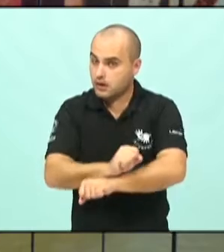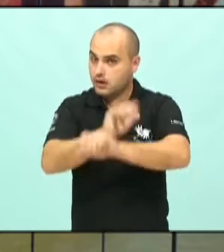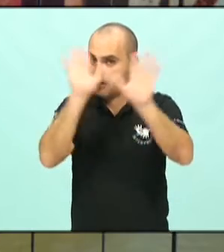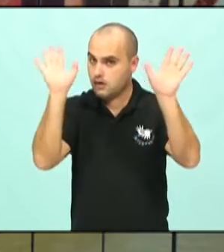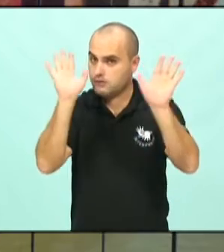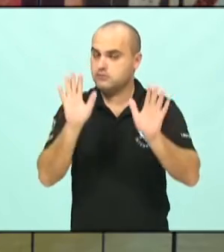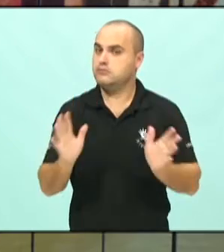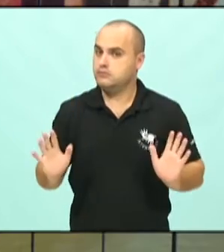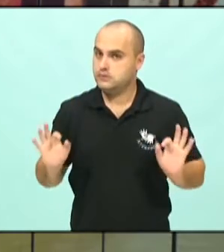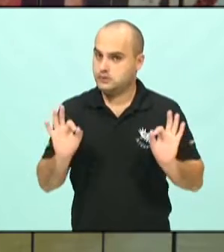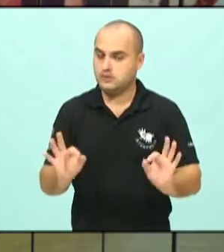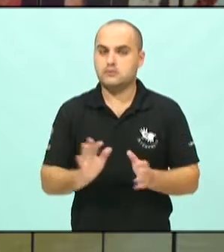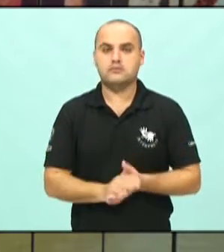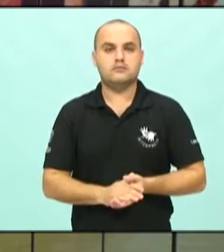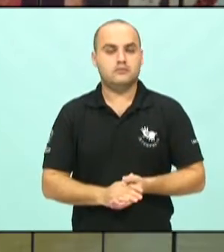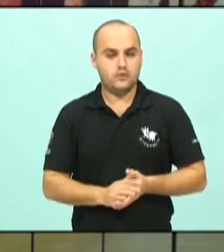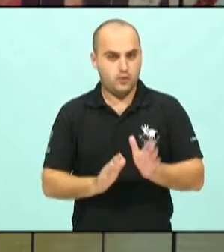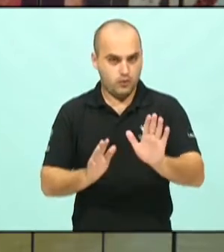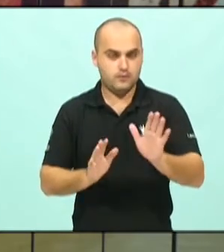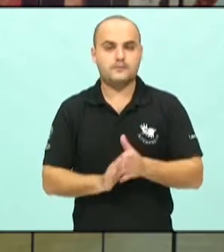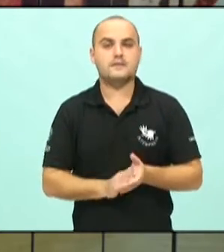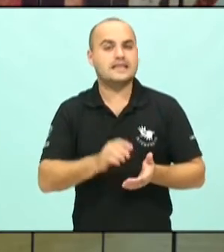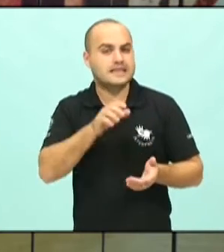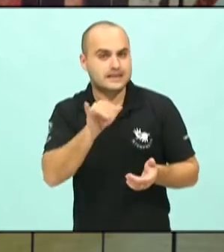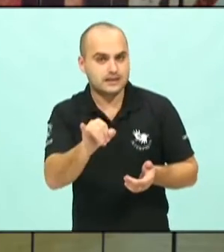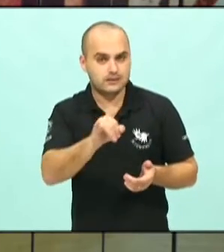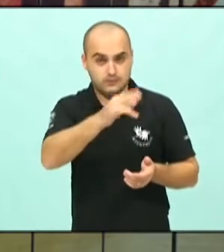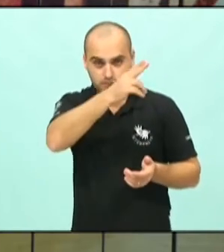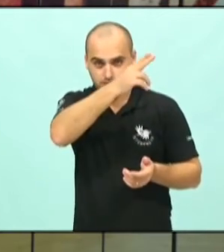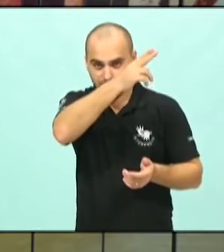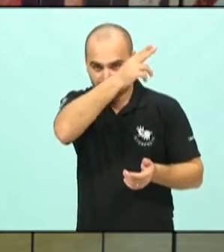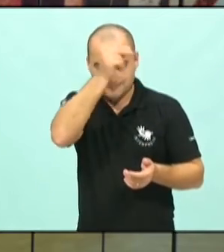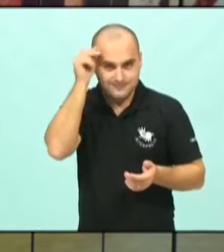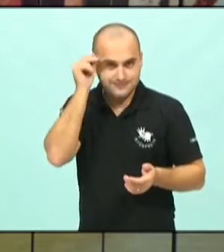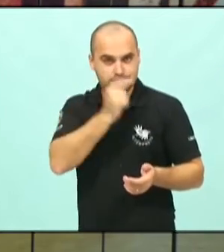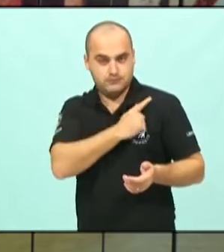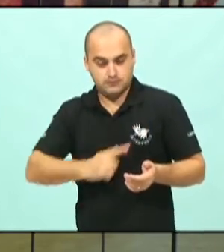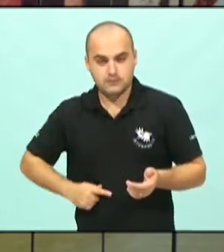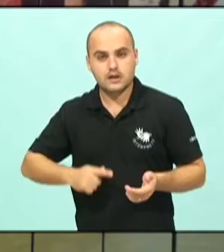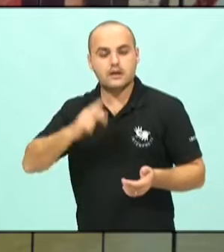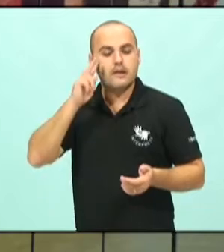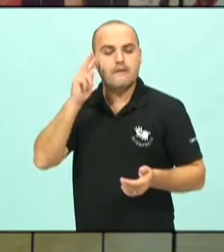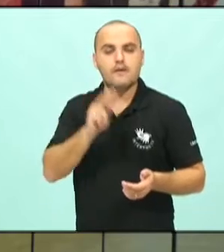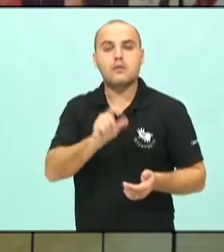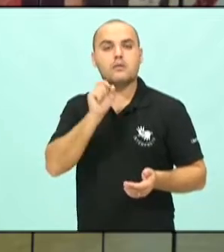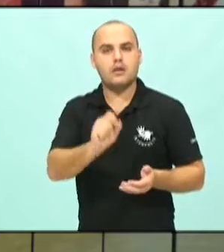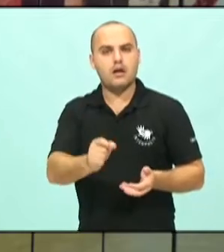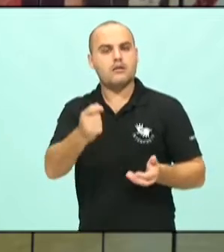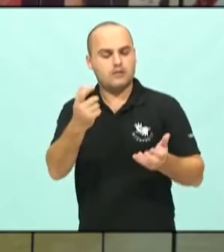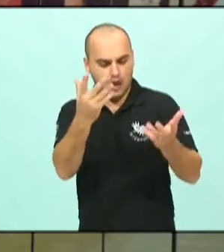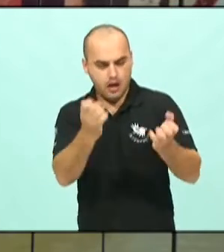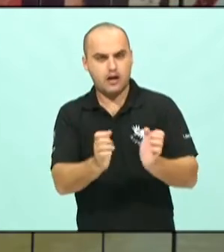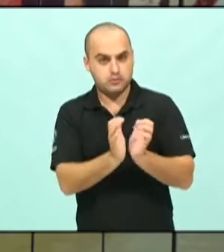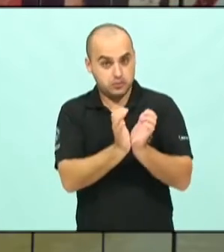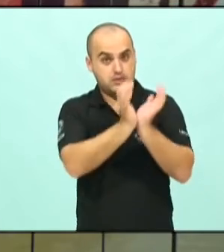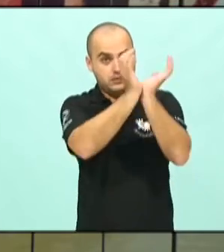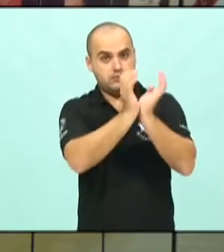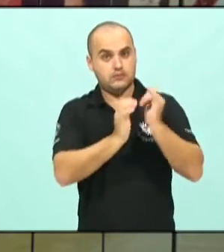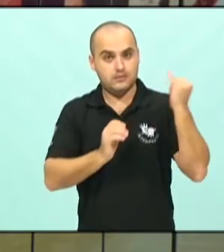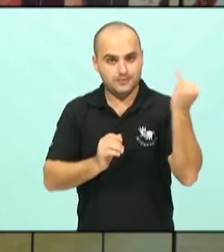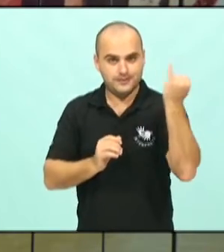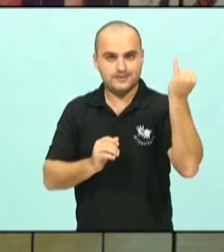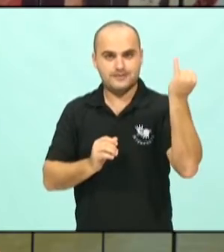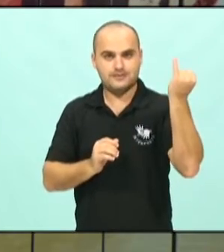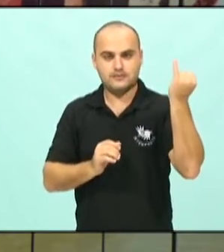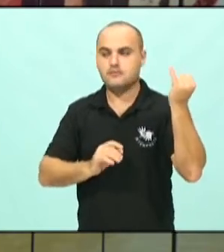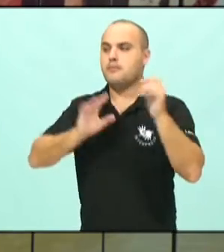política pública. Se o nosso governante entender que a gente tem que buscar, de qualquer forma, o título, que isso é importante, busca-se